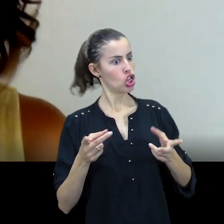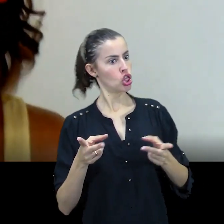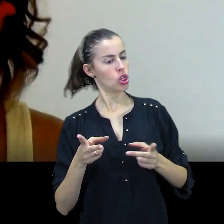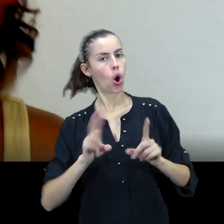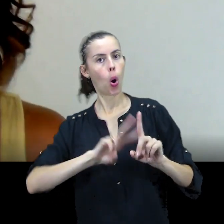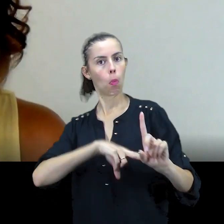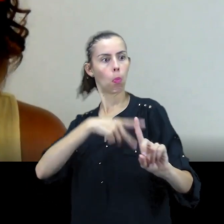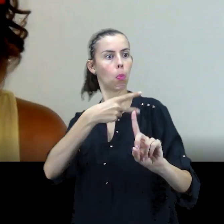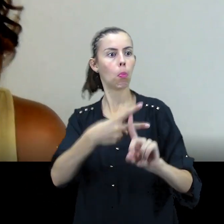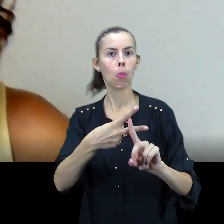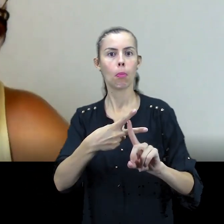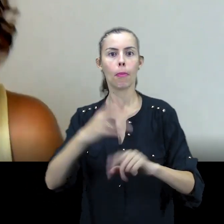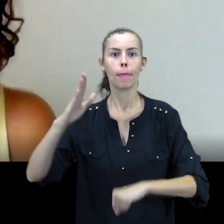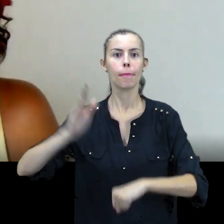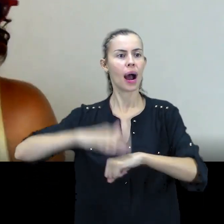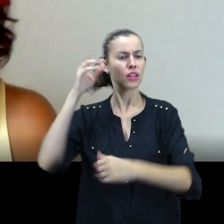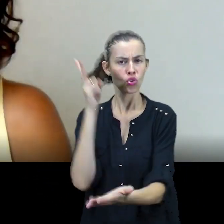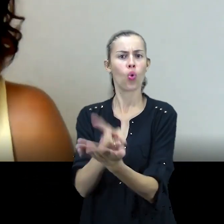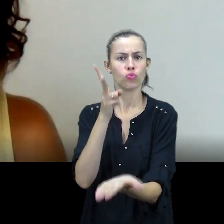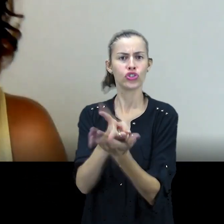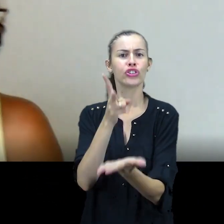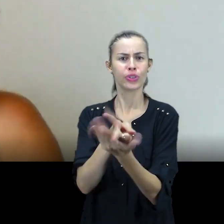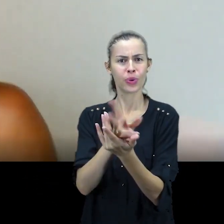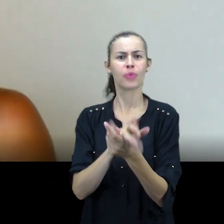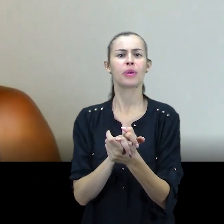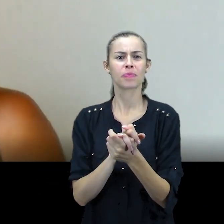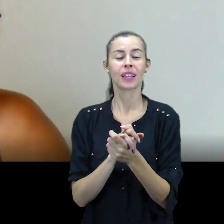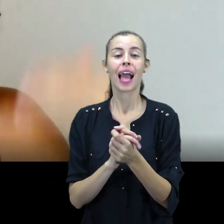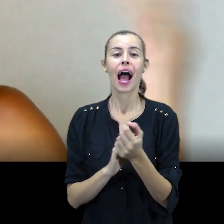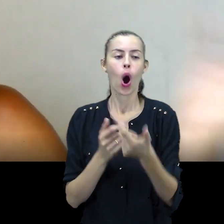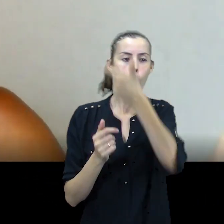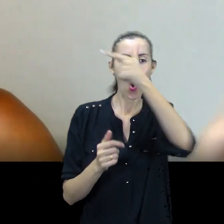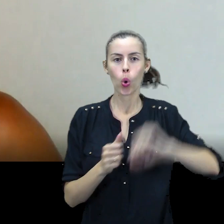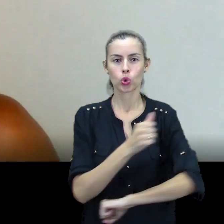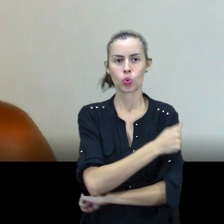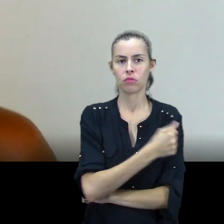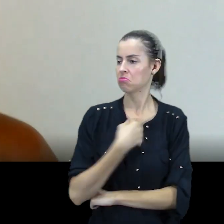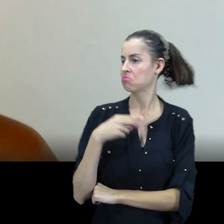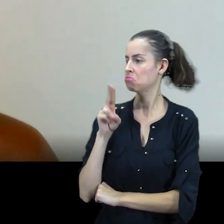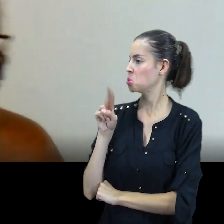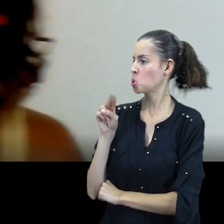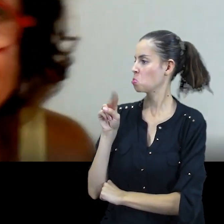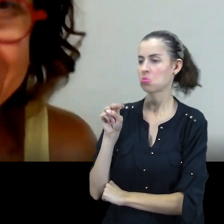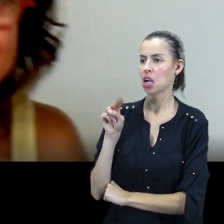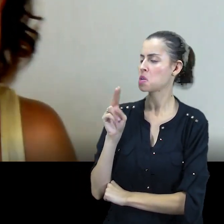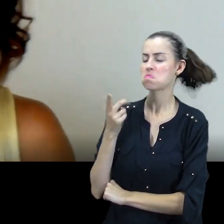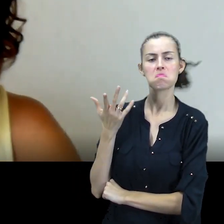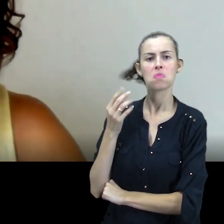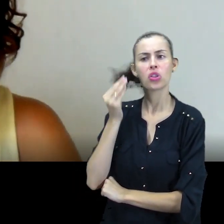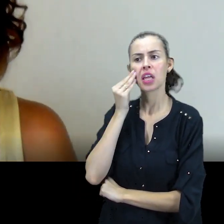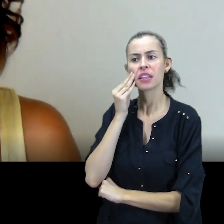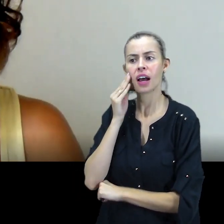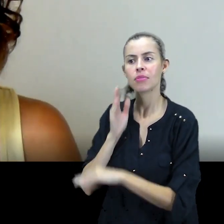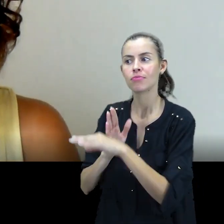nunca e que já falou isso, que não pretende fazer. Bom, e é isso, e tudo bem, e talvez, eu não sei, talvez seria muito bom saber o que é extensão